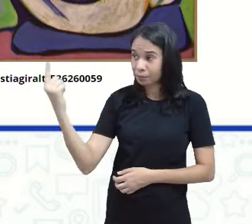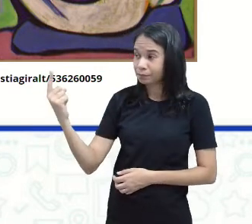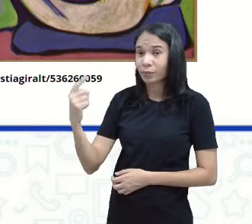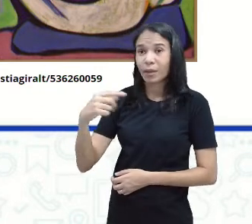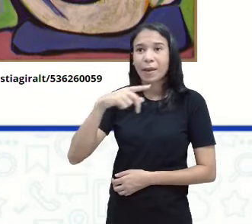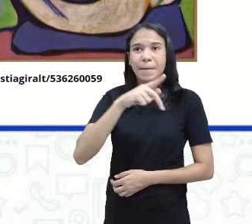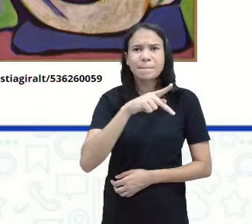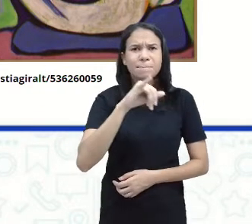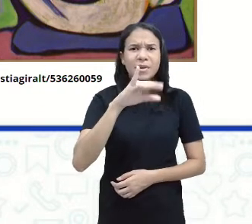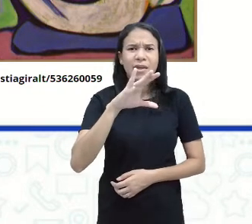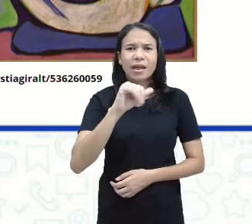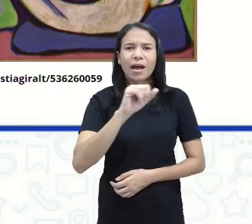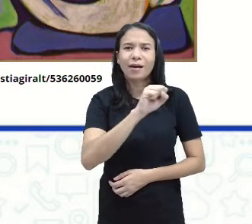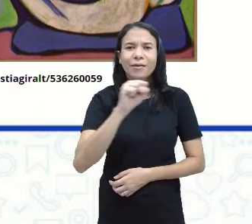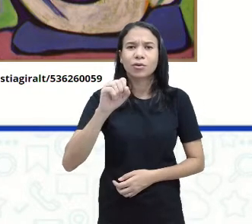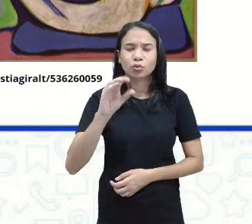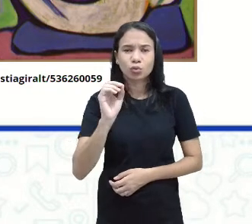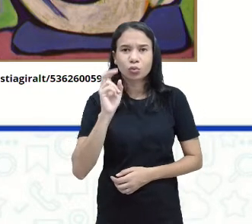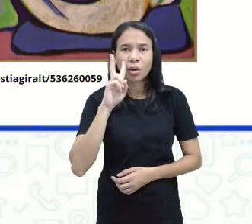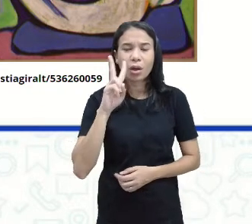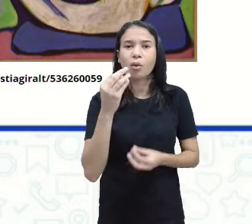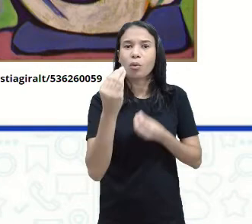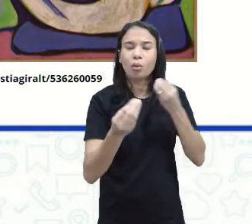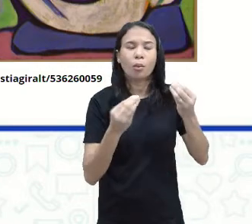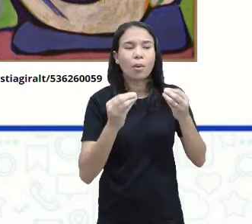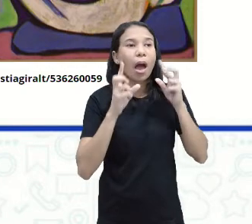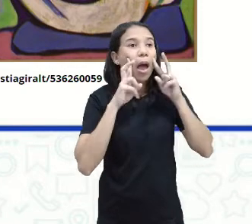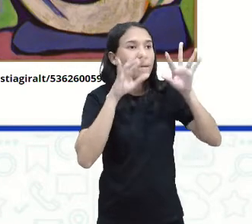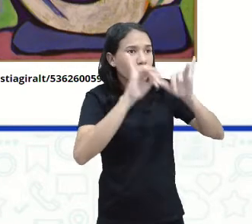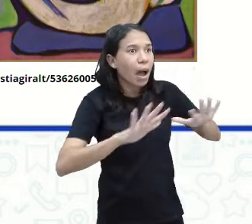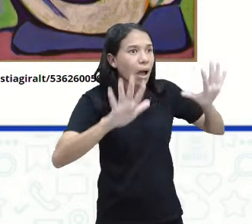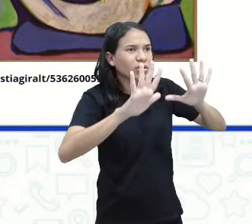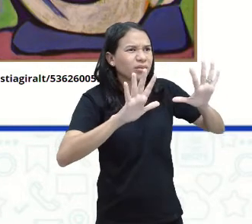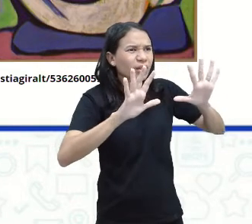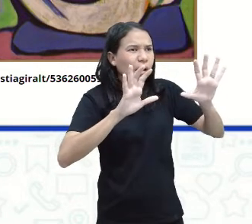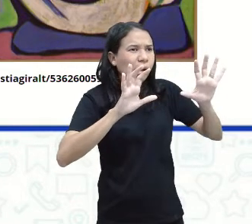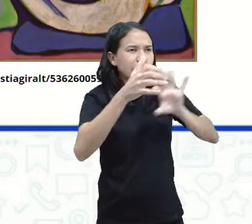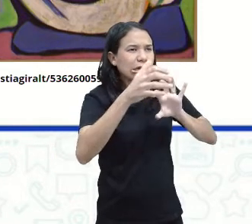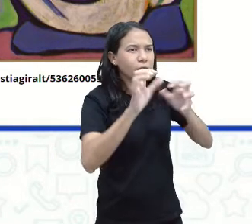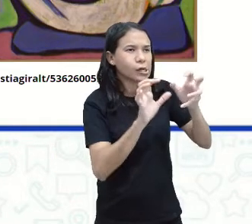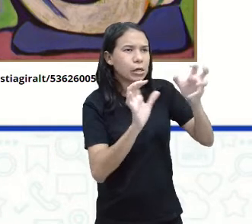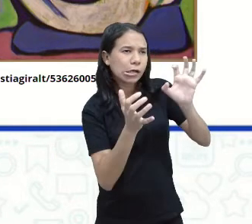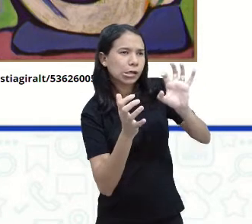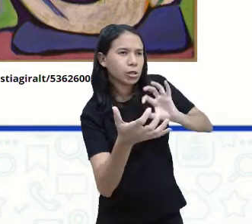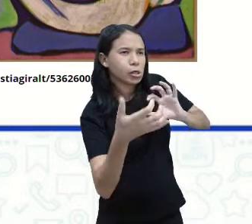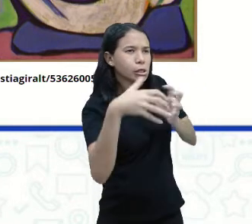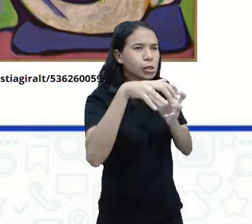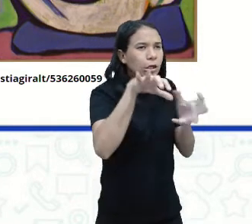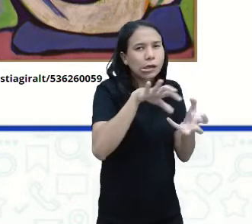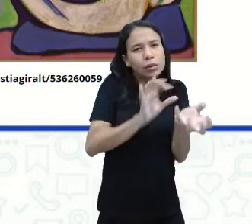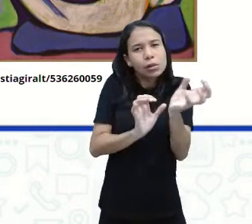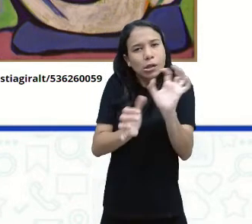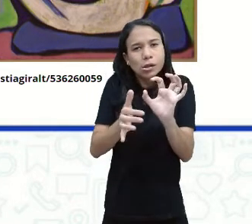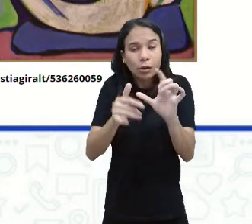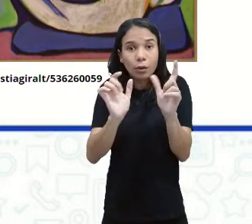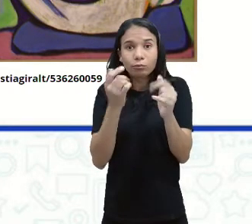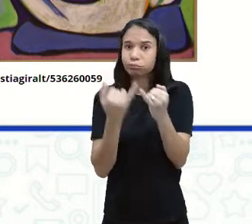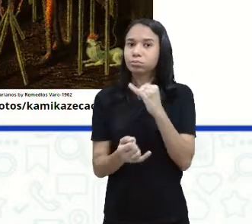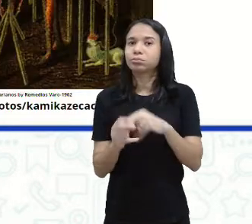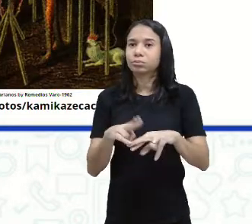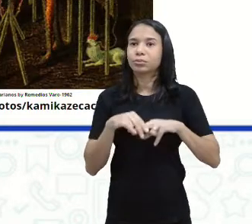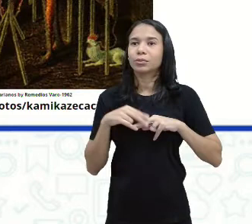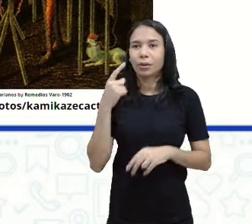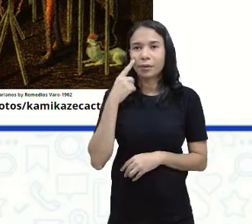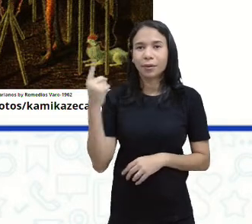ele deformava tudo, o cubismo deformava toda a figura em busca de uma tridimensionalidade, por isso que tem esse